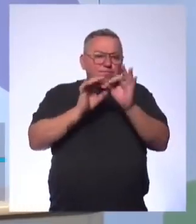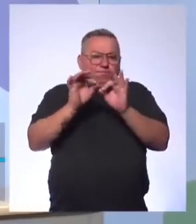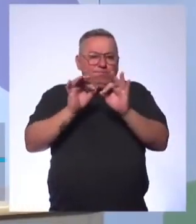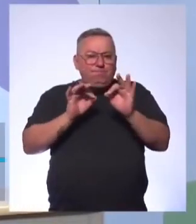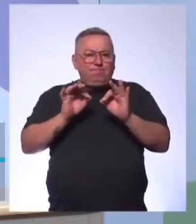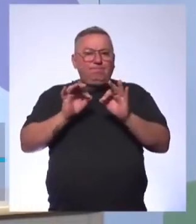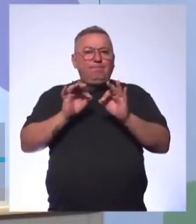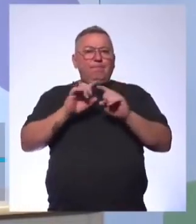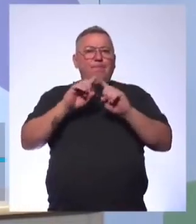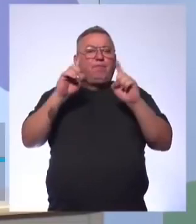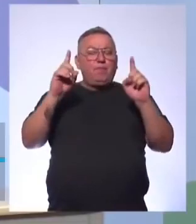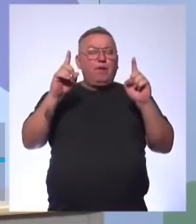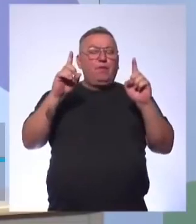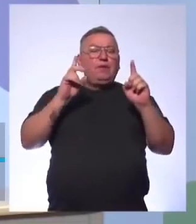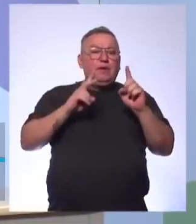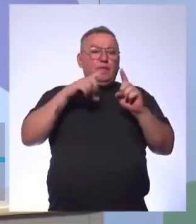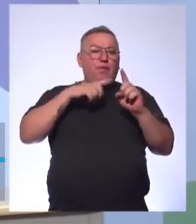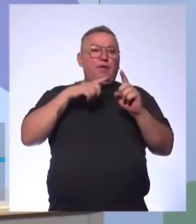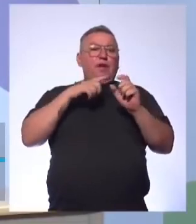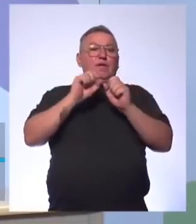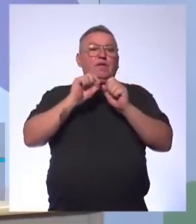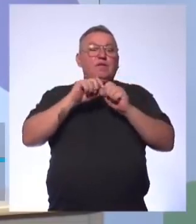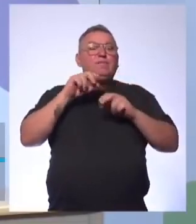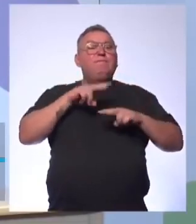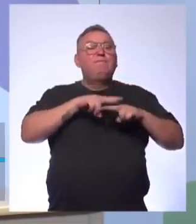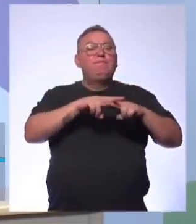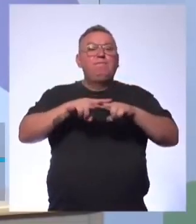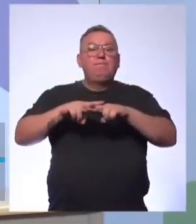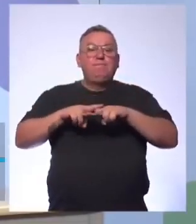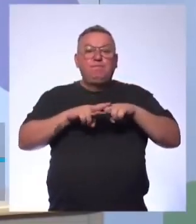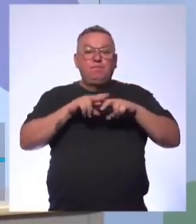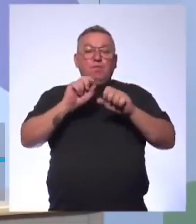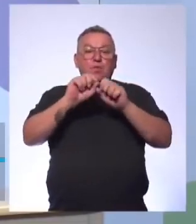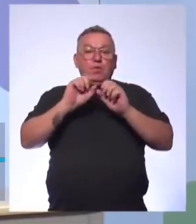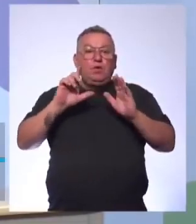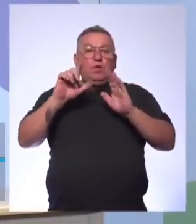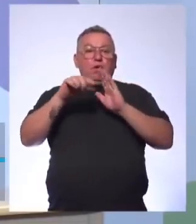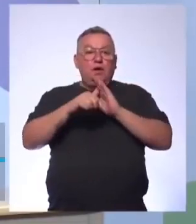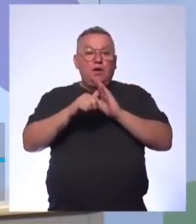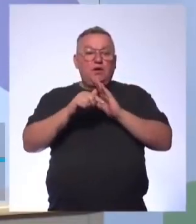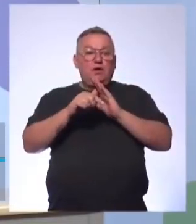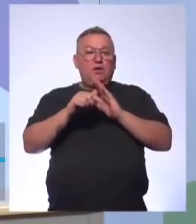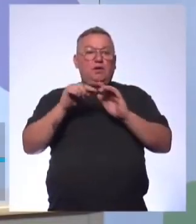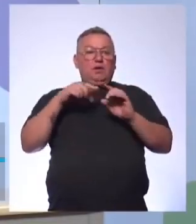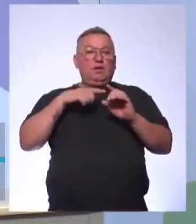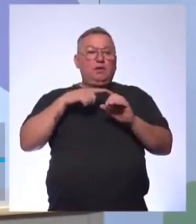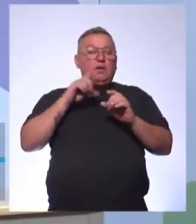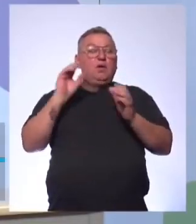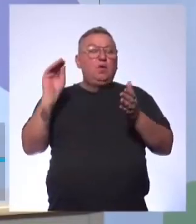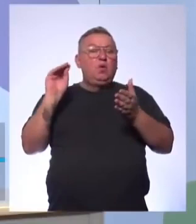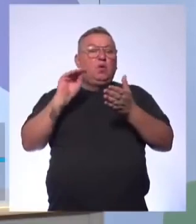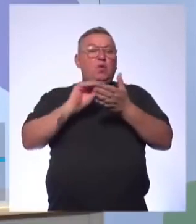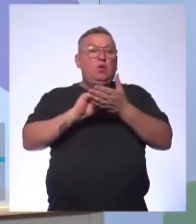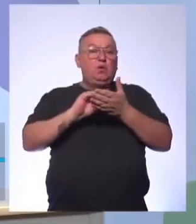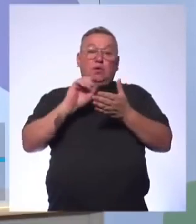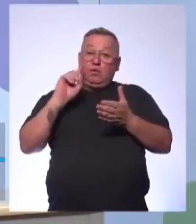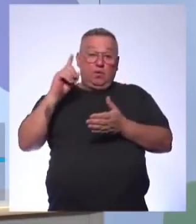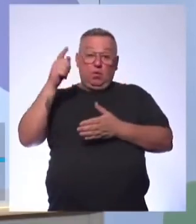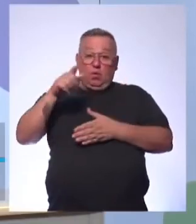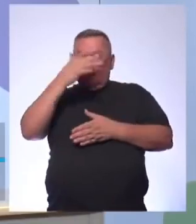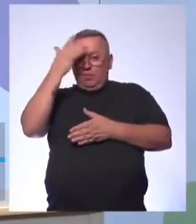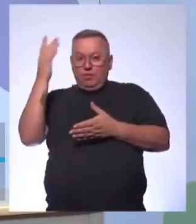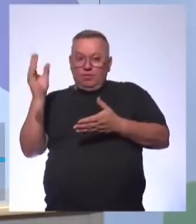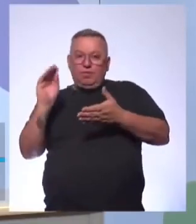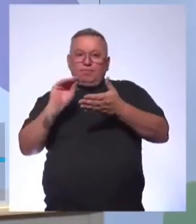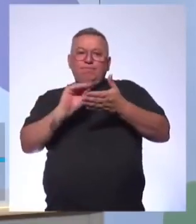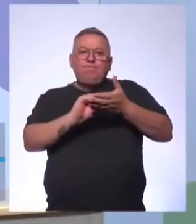pontuação faltando, então, sempre quando a gente tem que fazer a revisão, então por isso às vezes atrasa, a gente está postando aí, não é a gente que posta, né? Não é a gente que